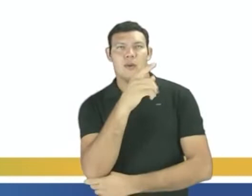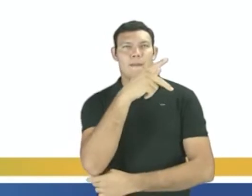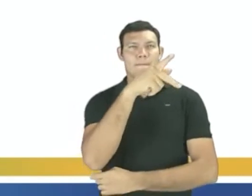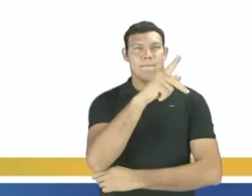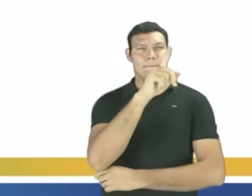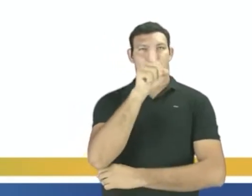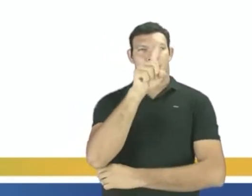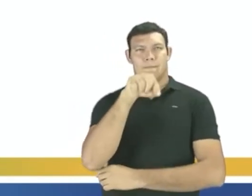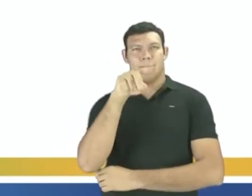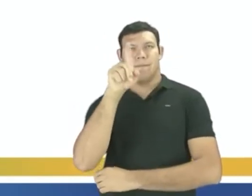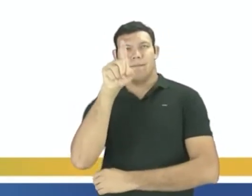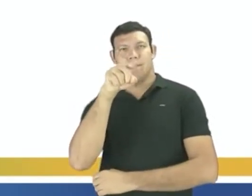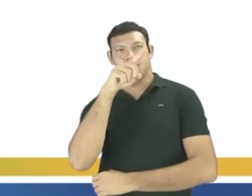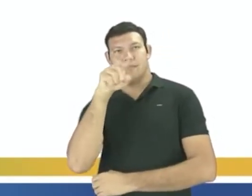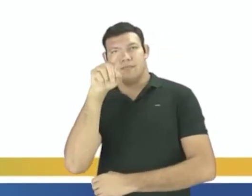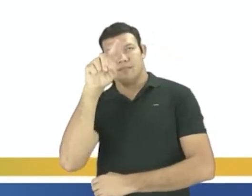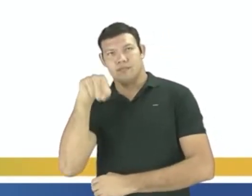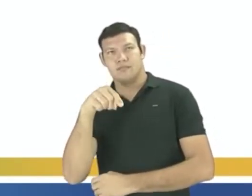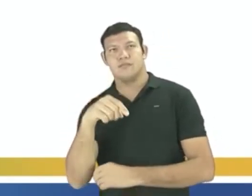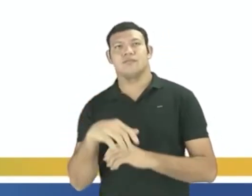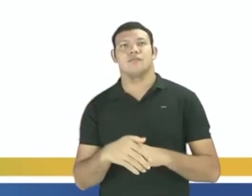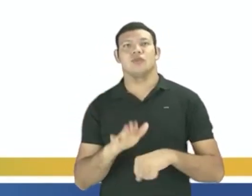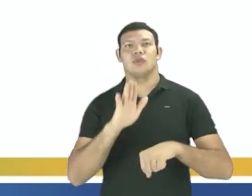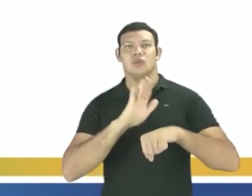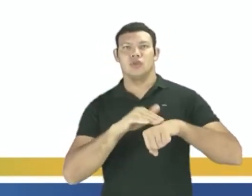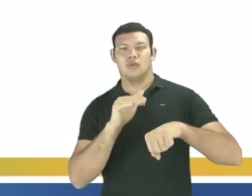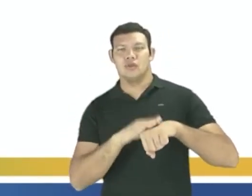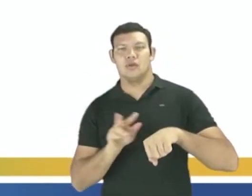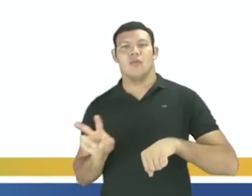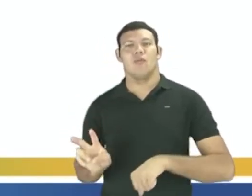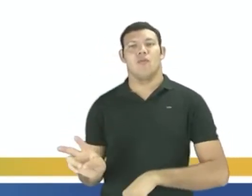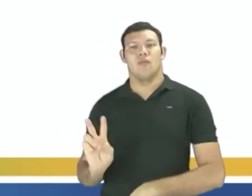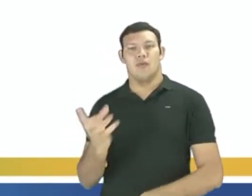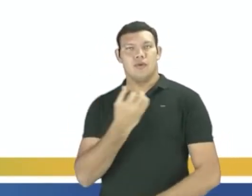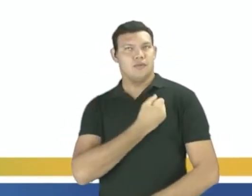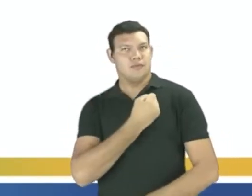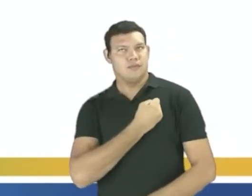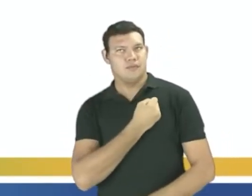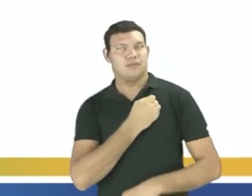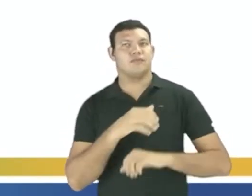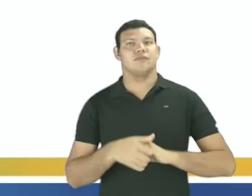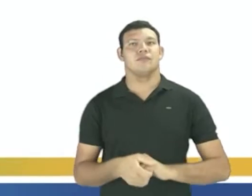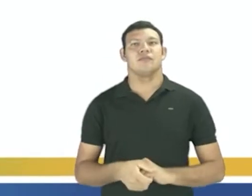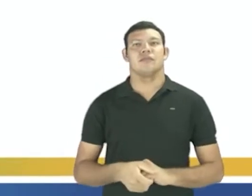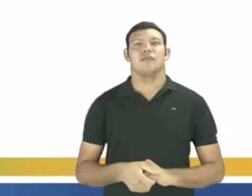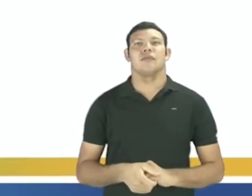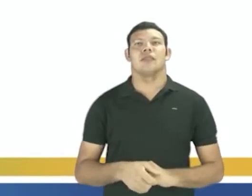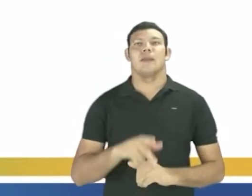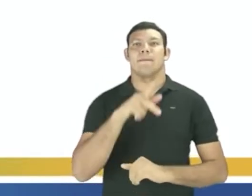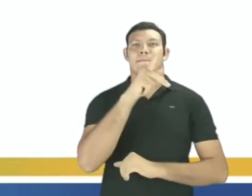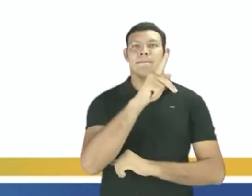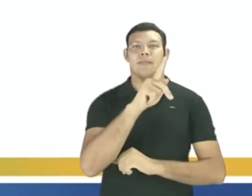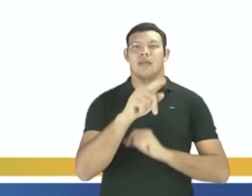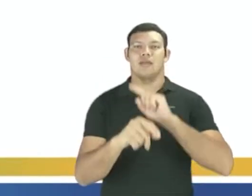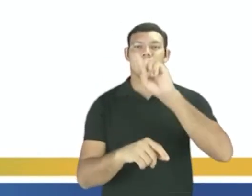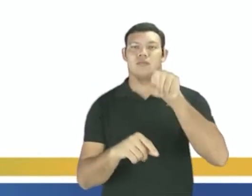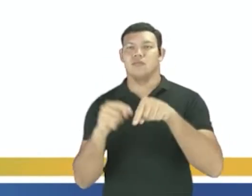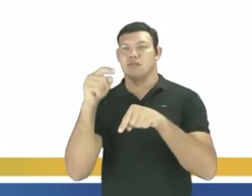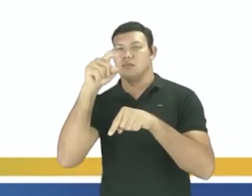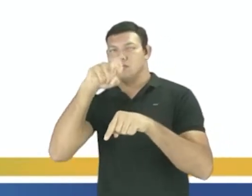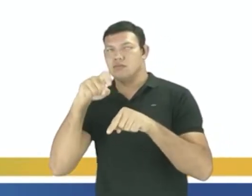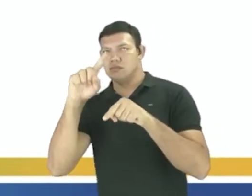de p de x para todo x for igual a A. Então, a p de